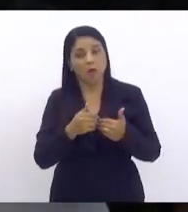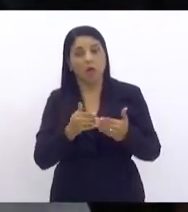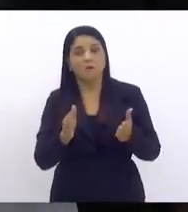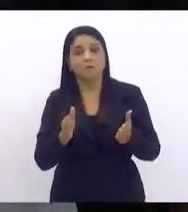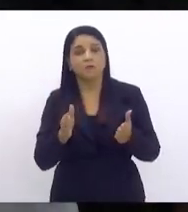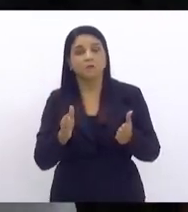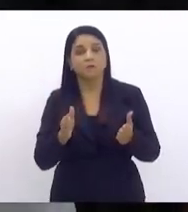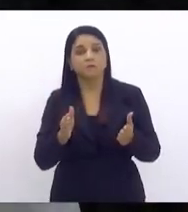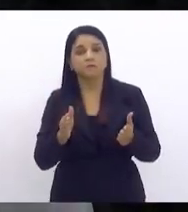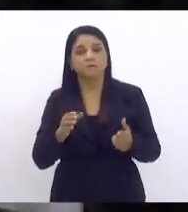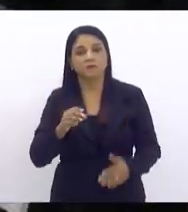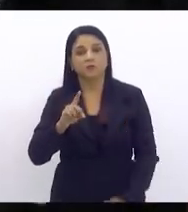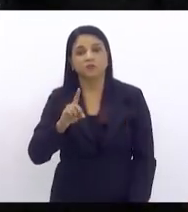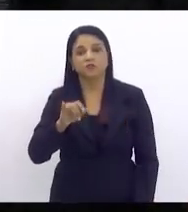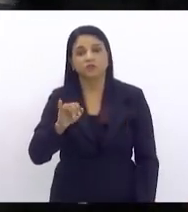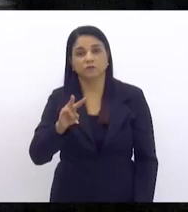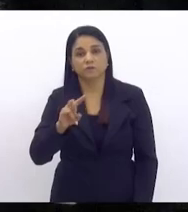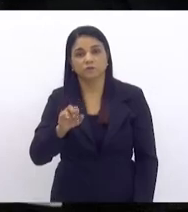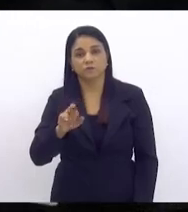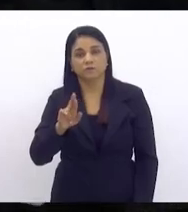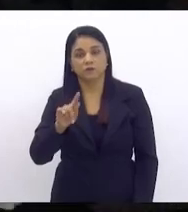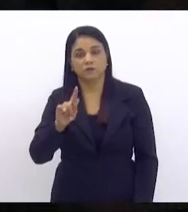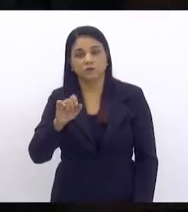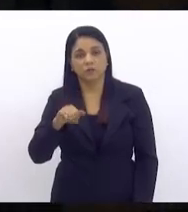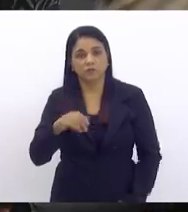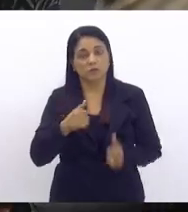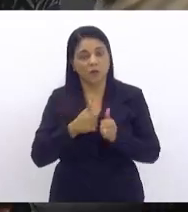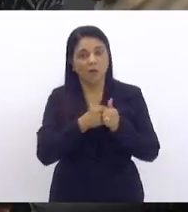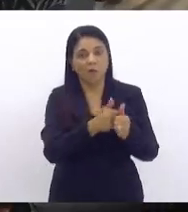abrir a divergência. Estou acompanhando o relator.